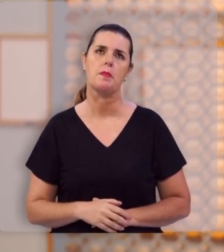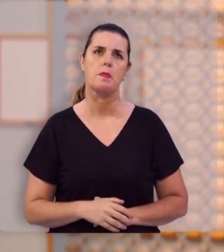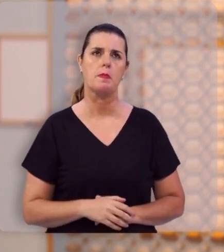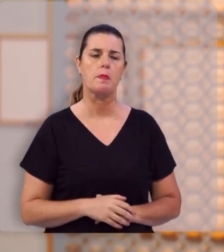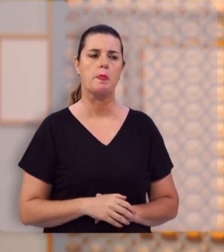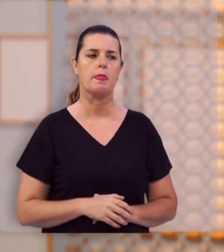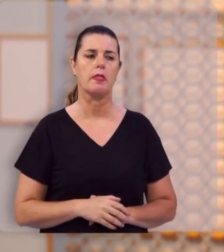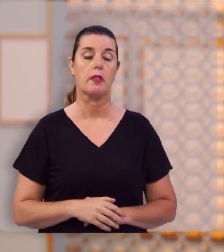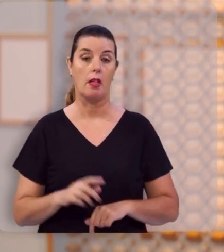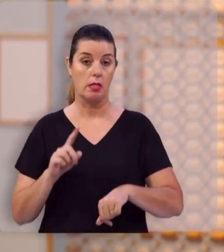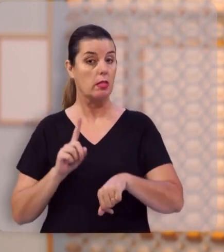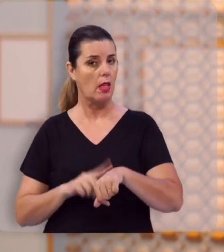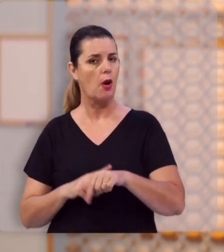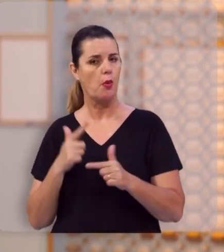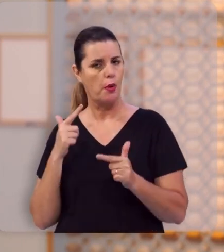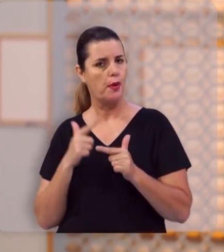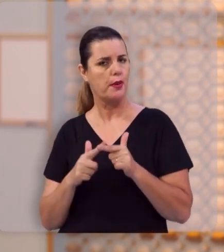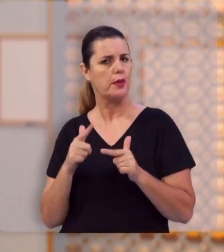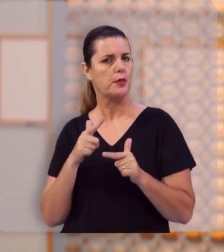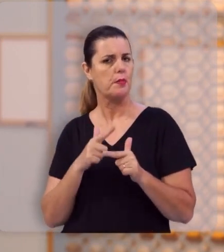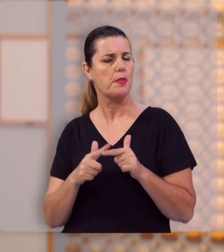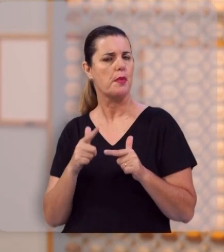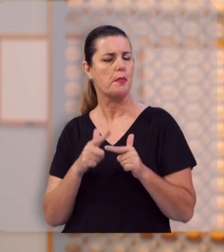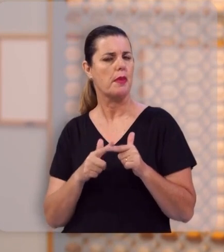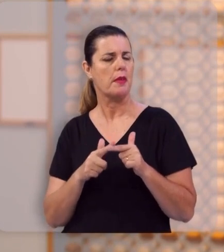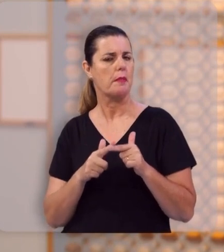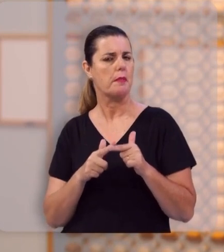que na hora da crise,